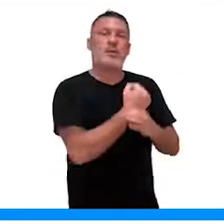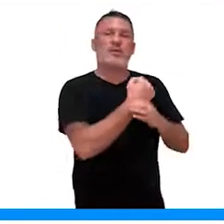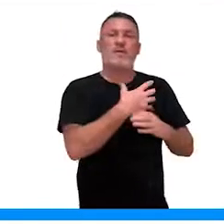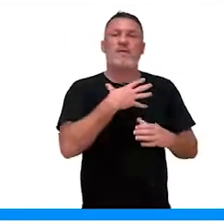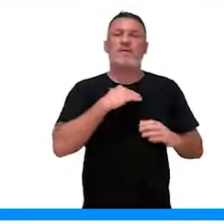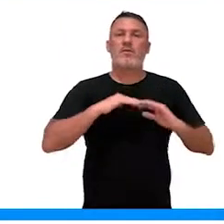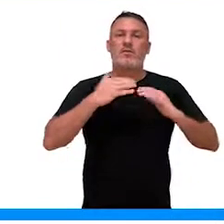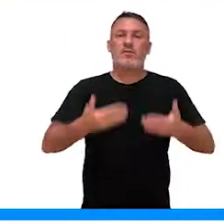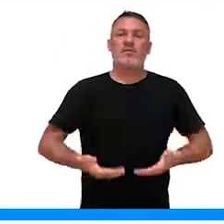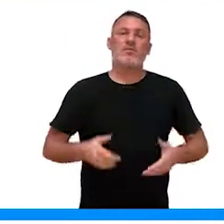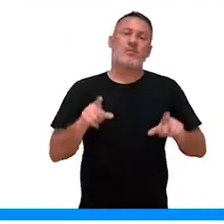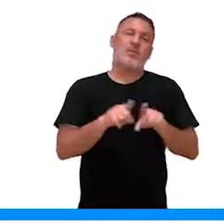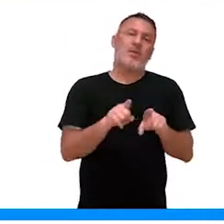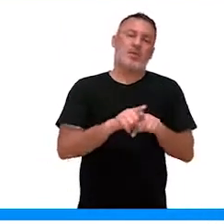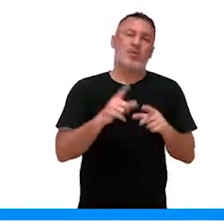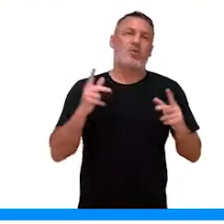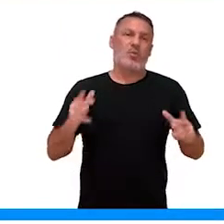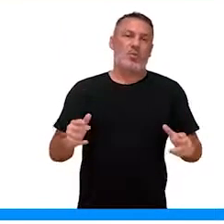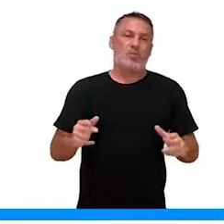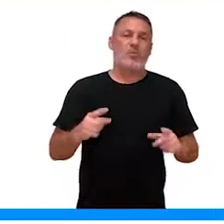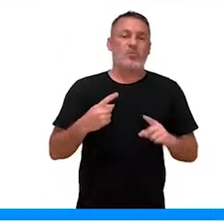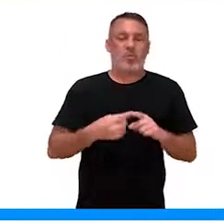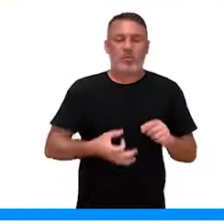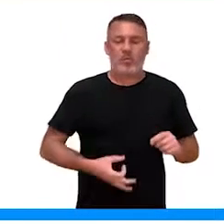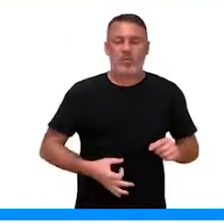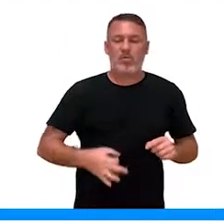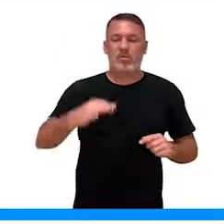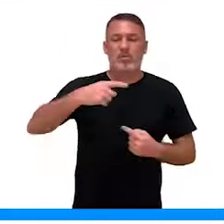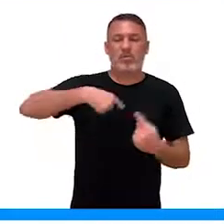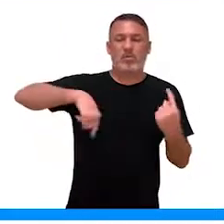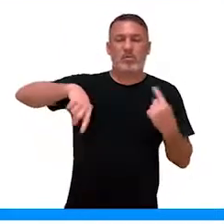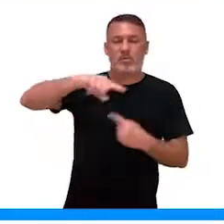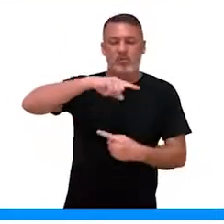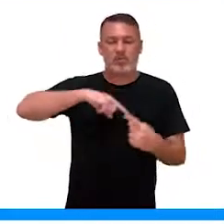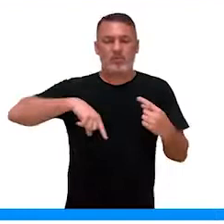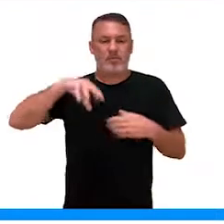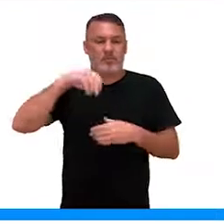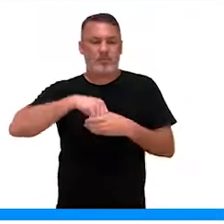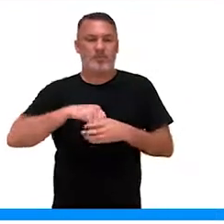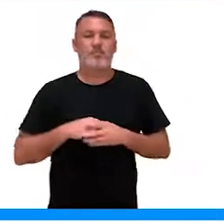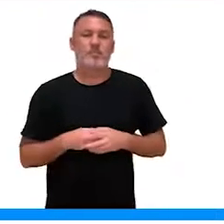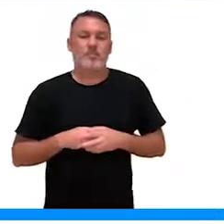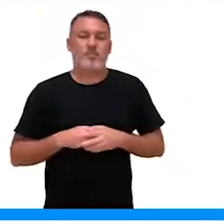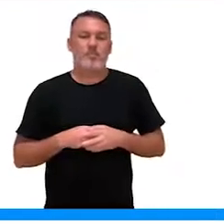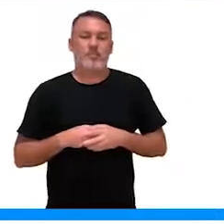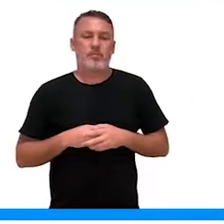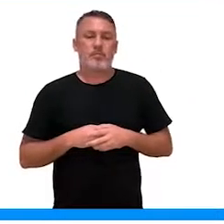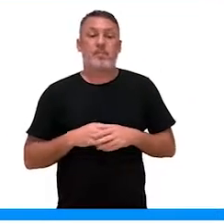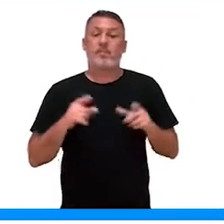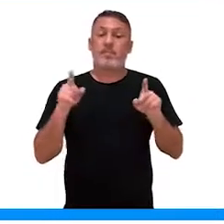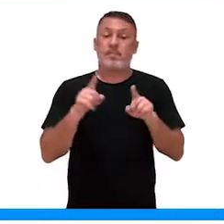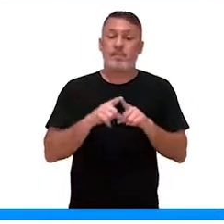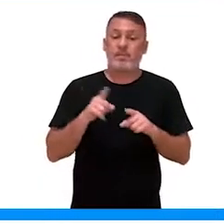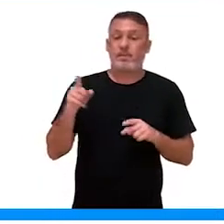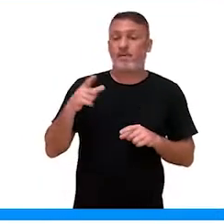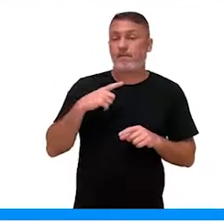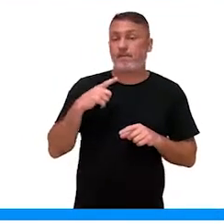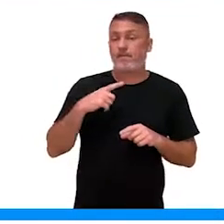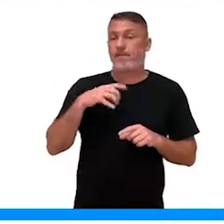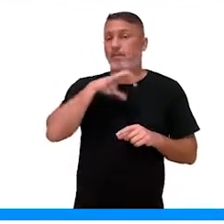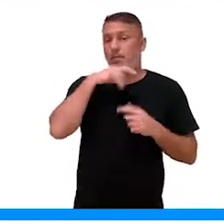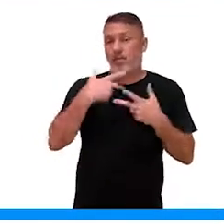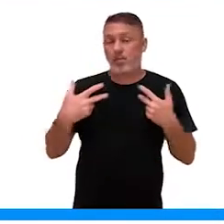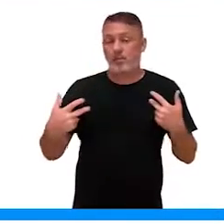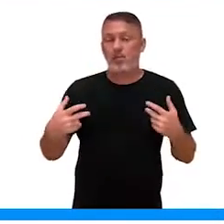tem função hormonal, na manutenção dos hormônios ali dentro do corpo feminino. Mamíferos, só para a gente lembrar onde que